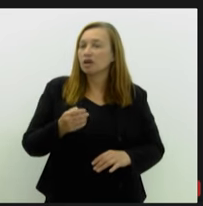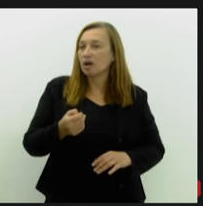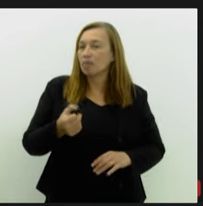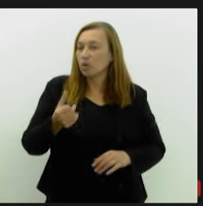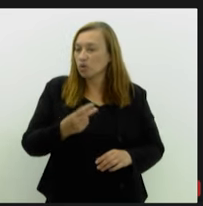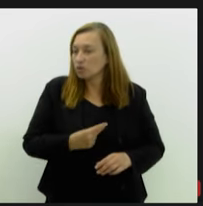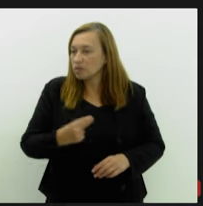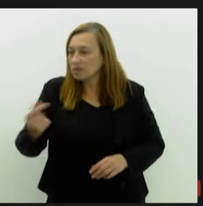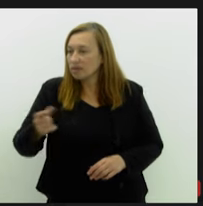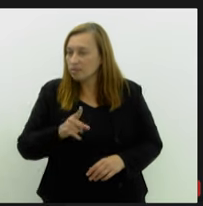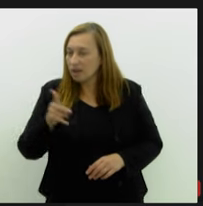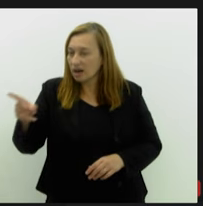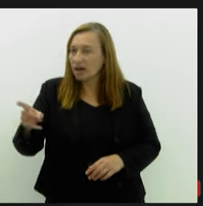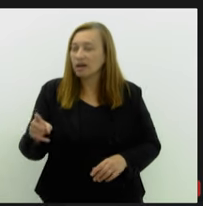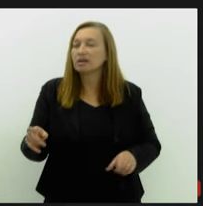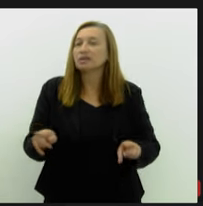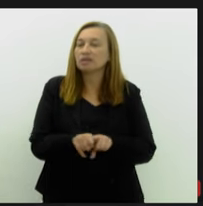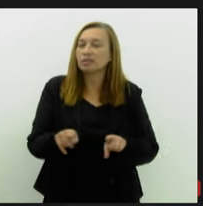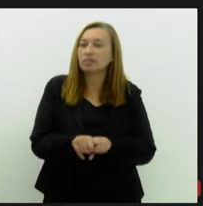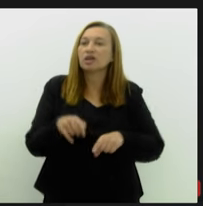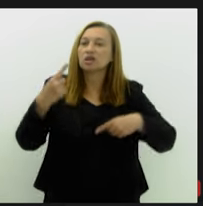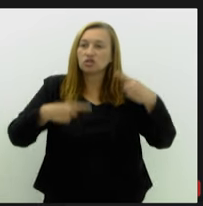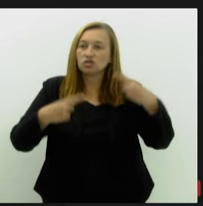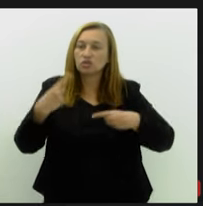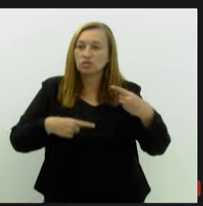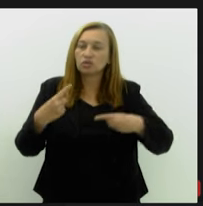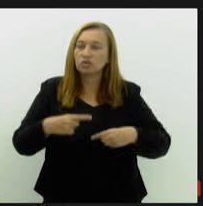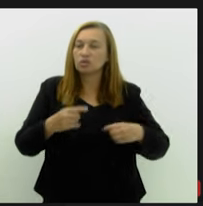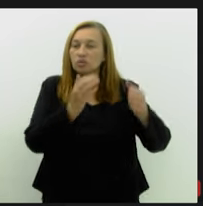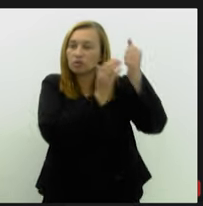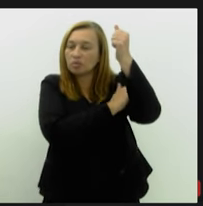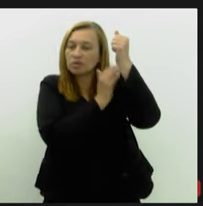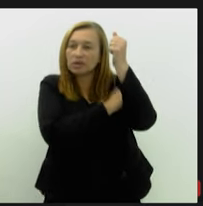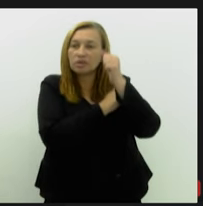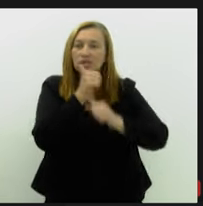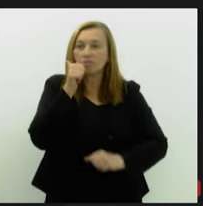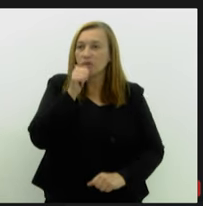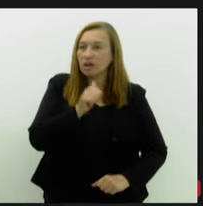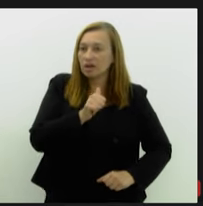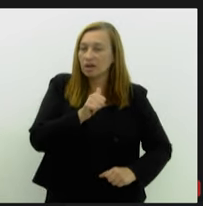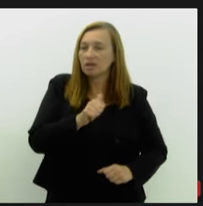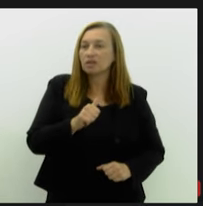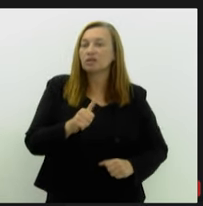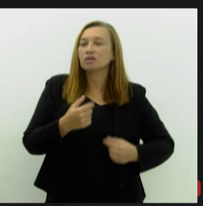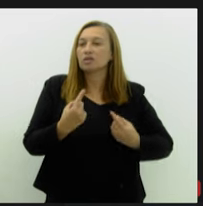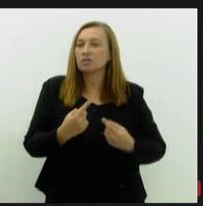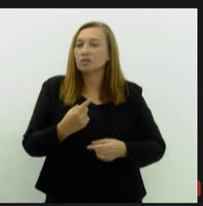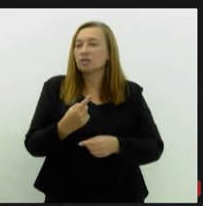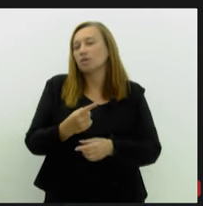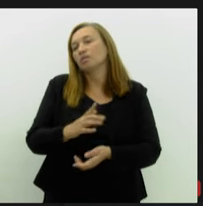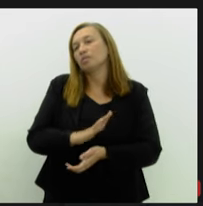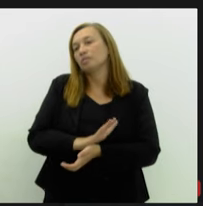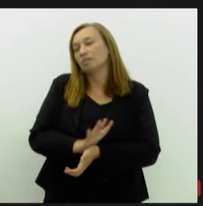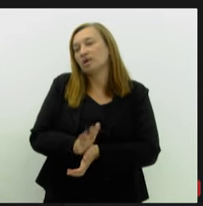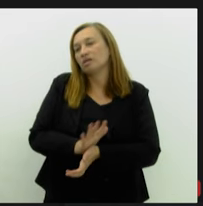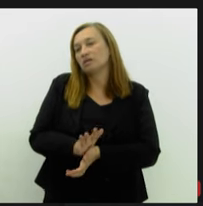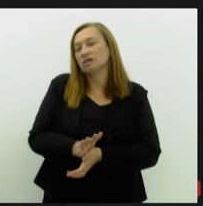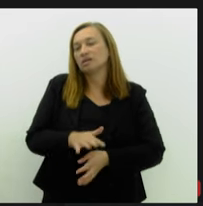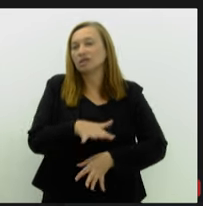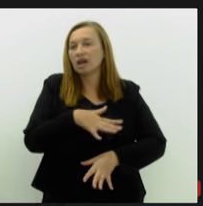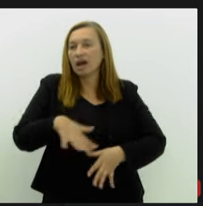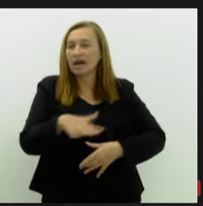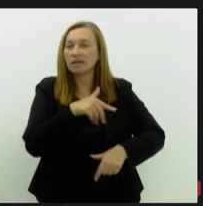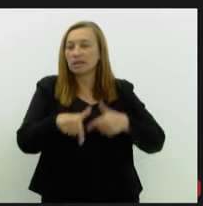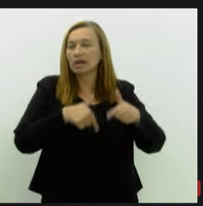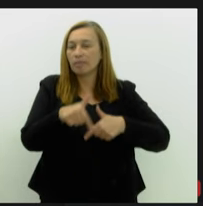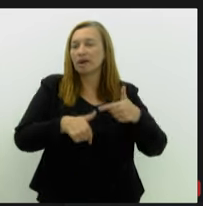para lá, para também estarmos debatendo sobre o empoderamento feminino, sobre a discriminação da mulher no mercado de trabalho,